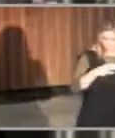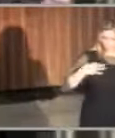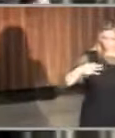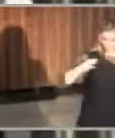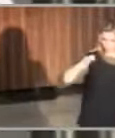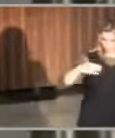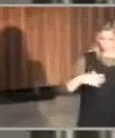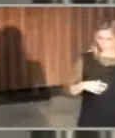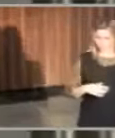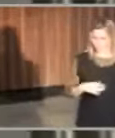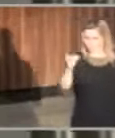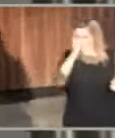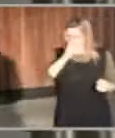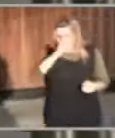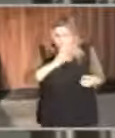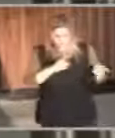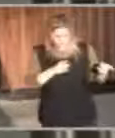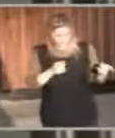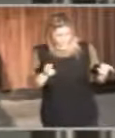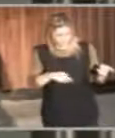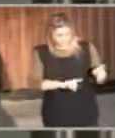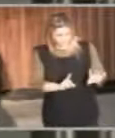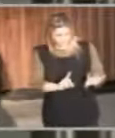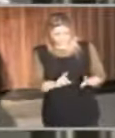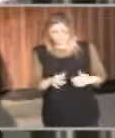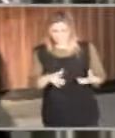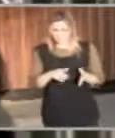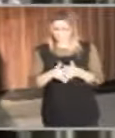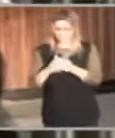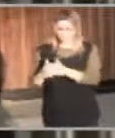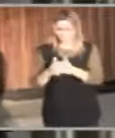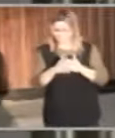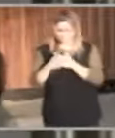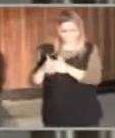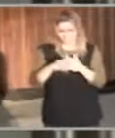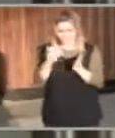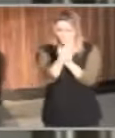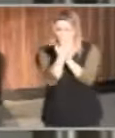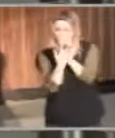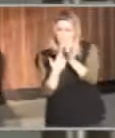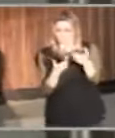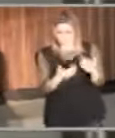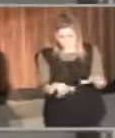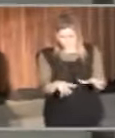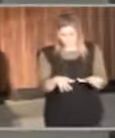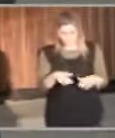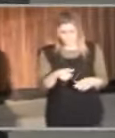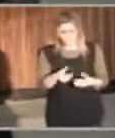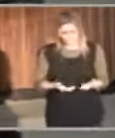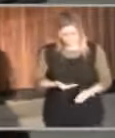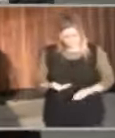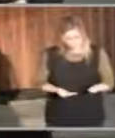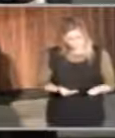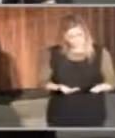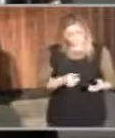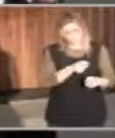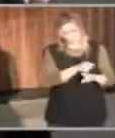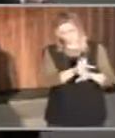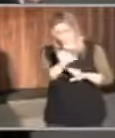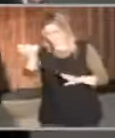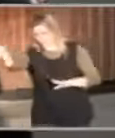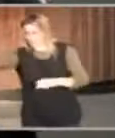o que a palavra de Deus vai ensinar que você vai pegar um desses cultos você vai estar lá celebrando e no outro você vai servir numa congregação num